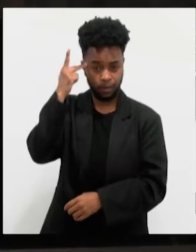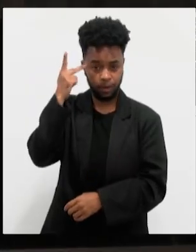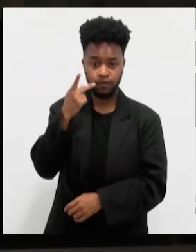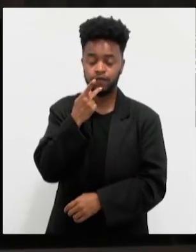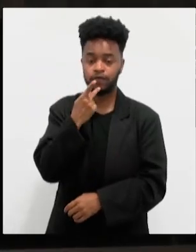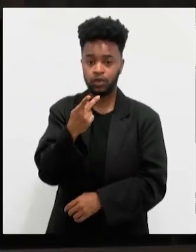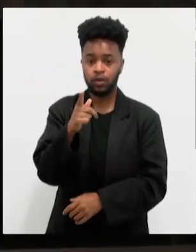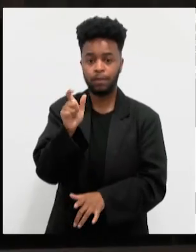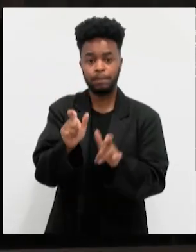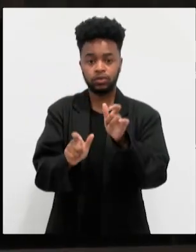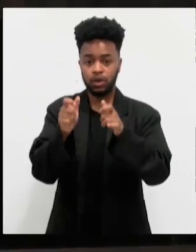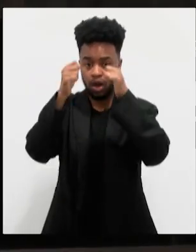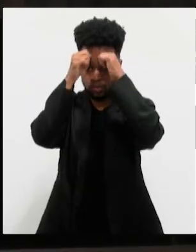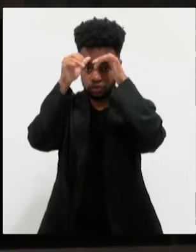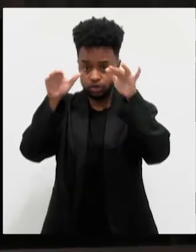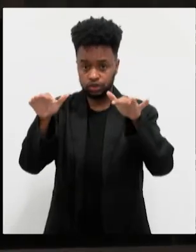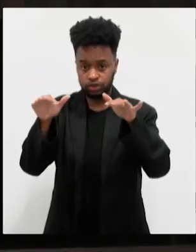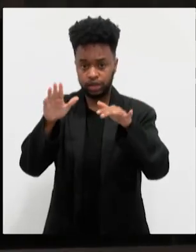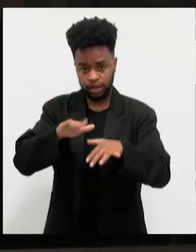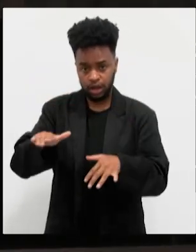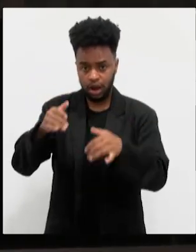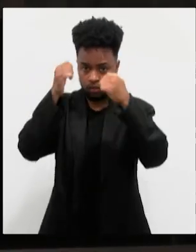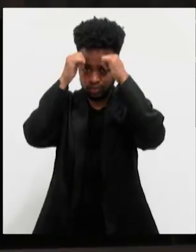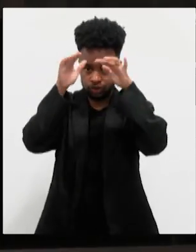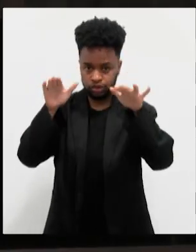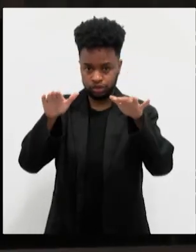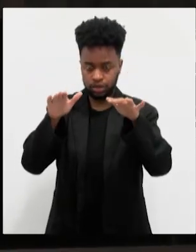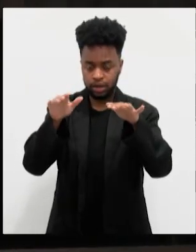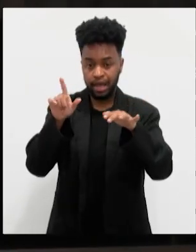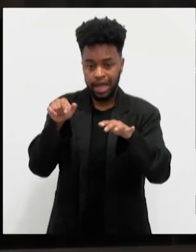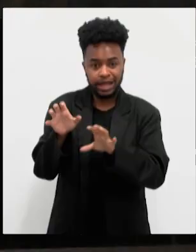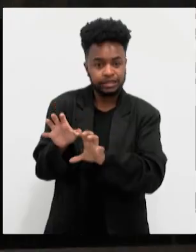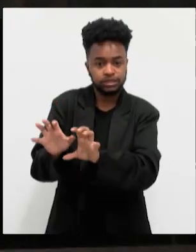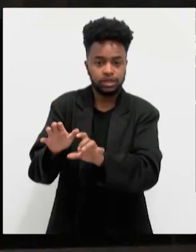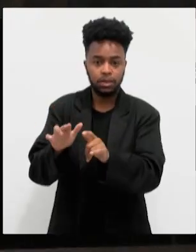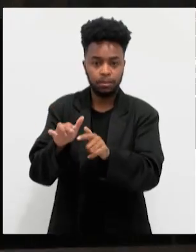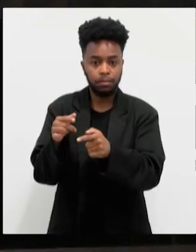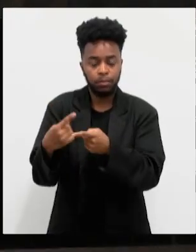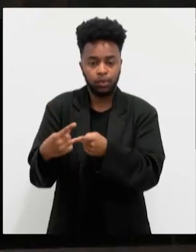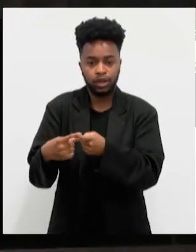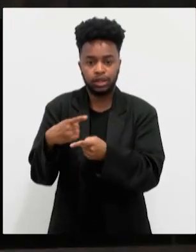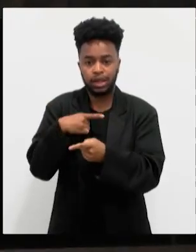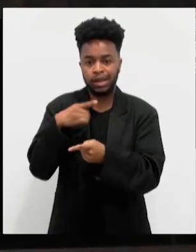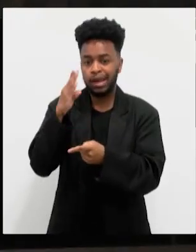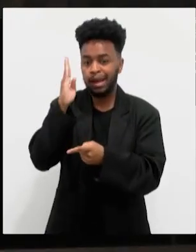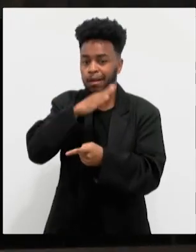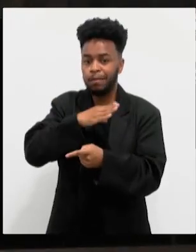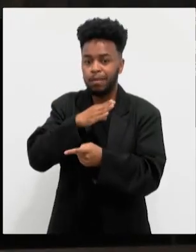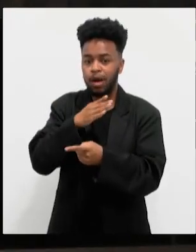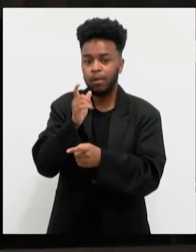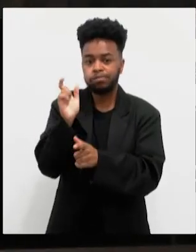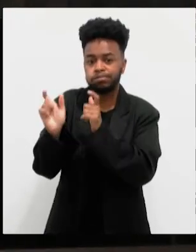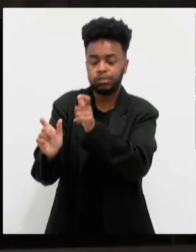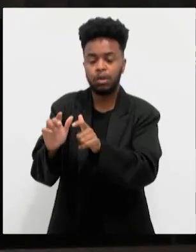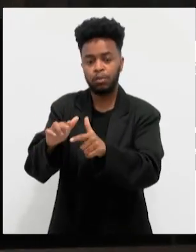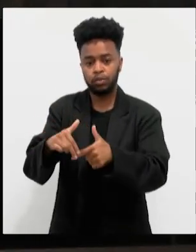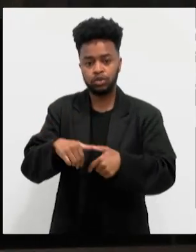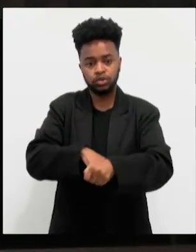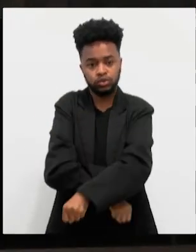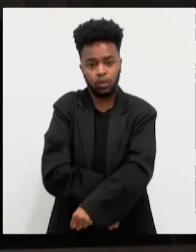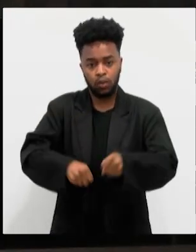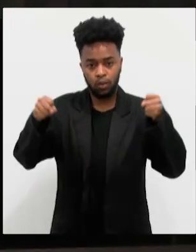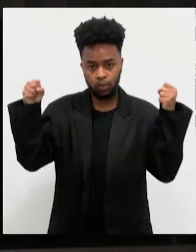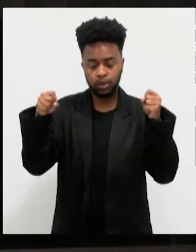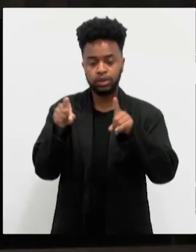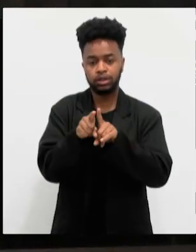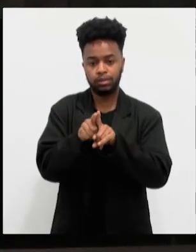que os autistas, as crianças autistas são assim porque elas são amaldiçoadas por São Jorge e por Ogum, que é o deus da